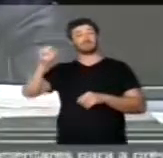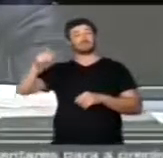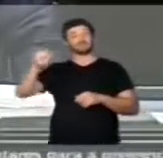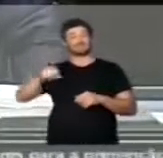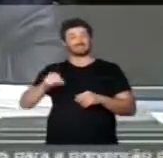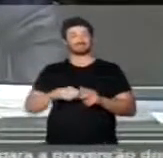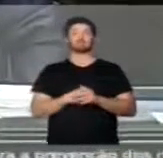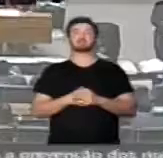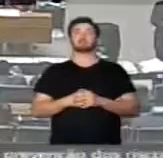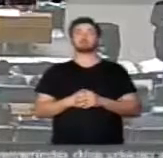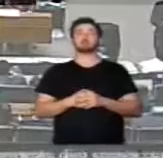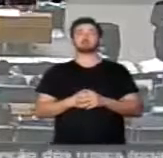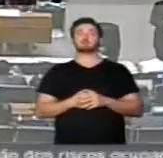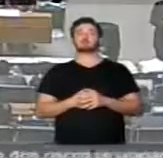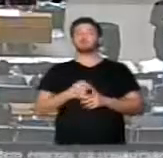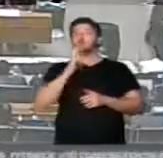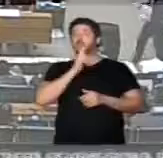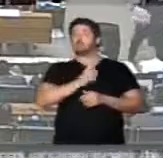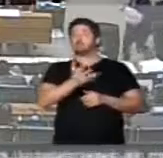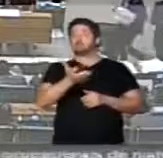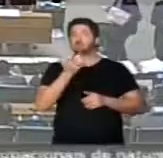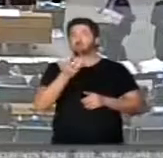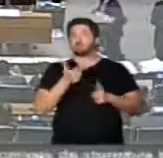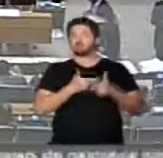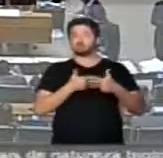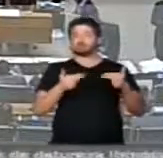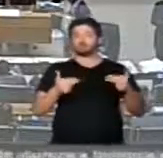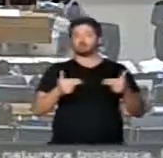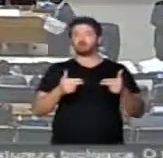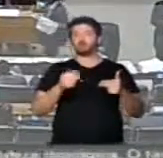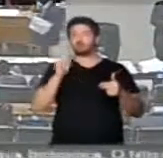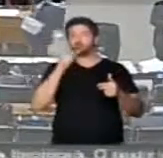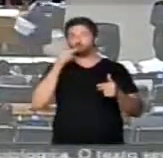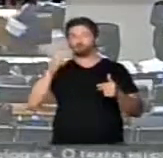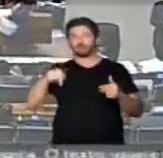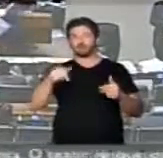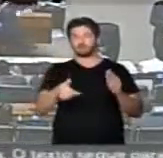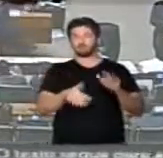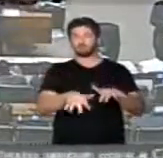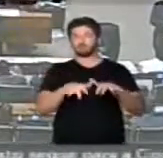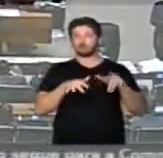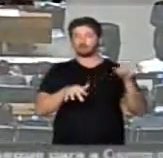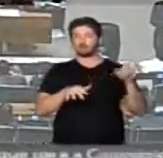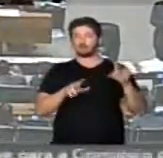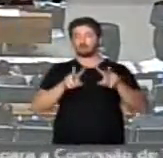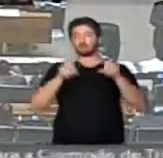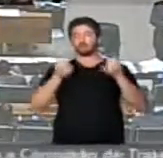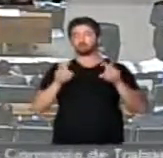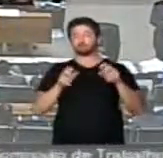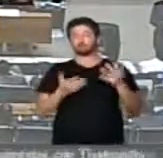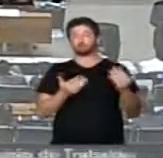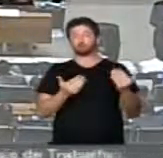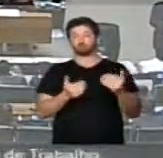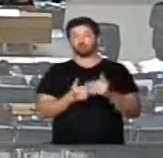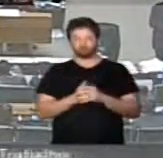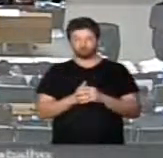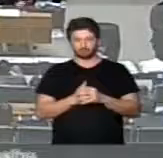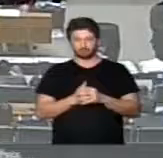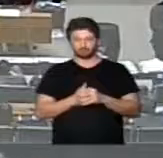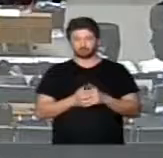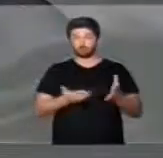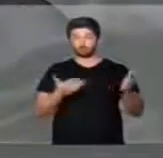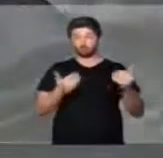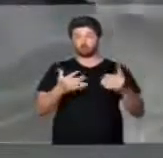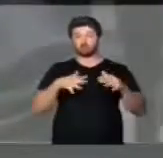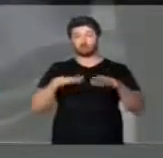sim e quer responder a questões que são postas em plenário a respeito da nossa juventude. Nossa juventude